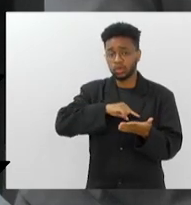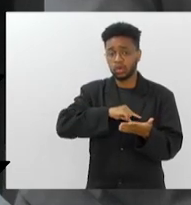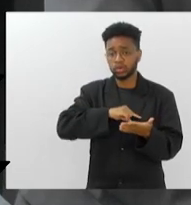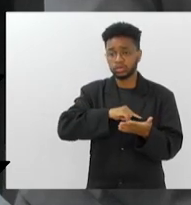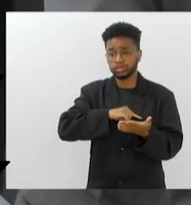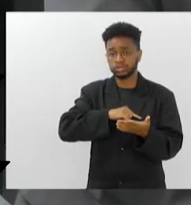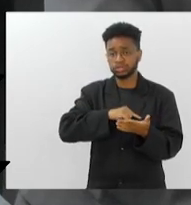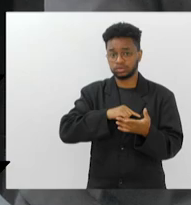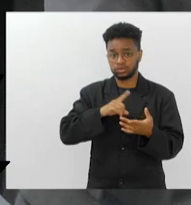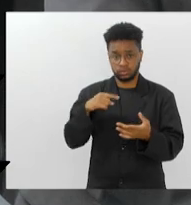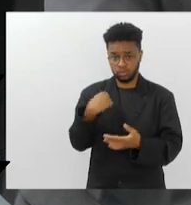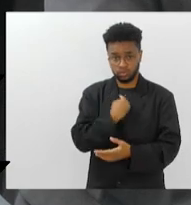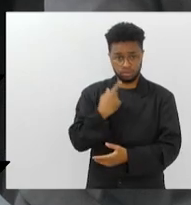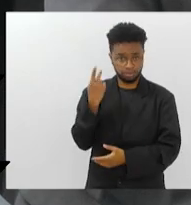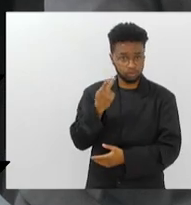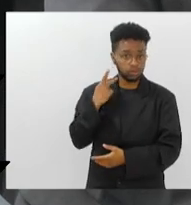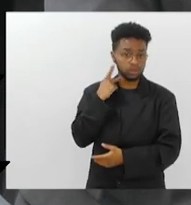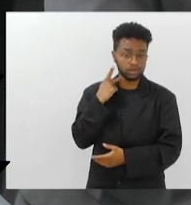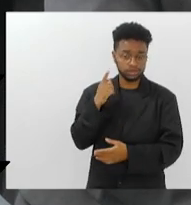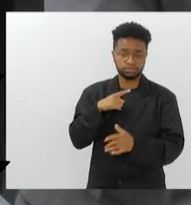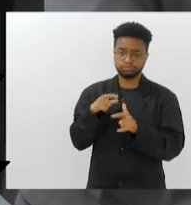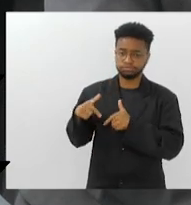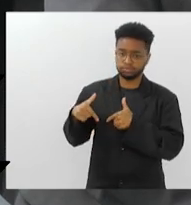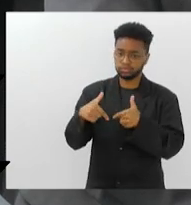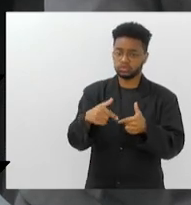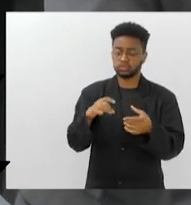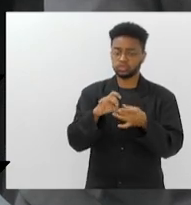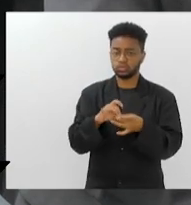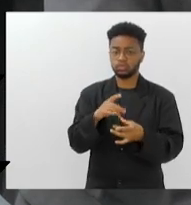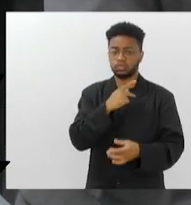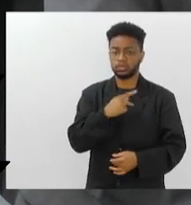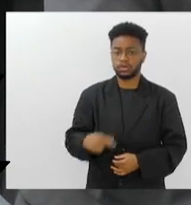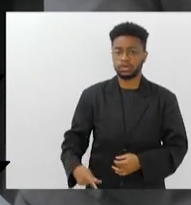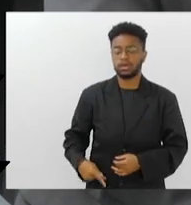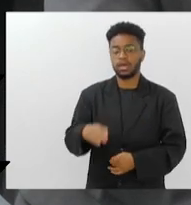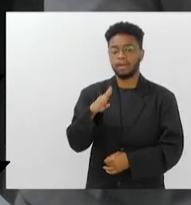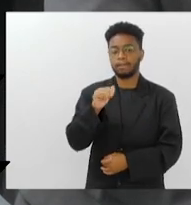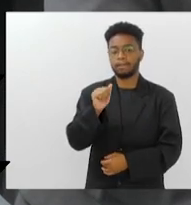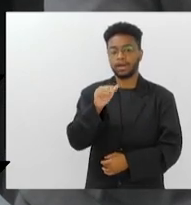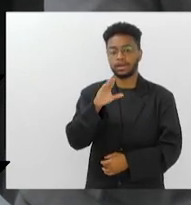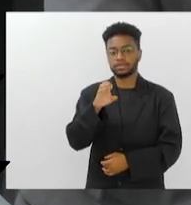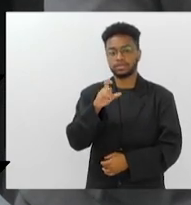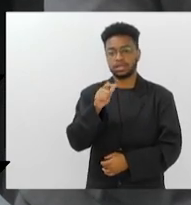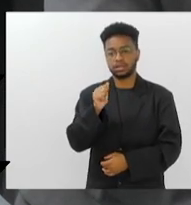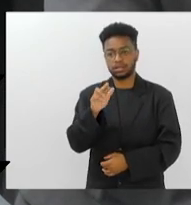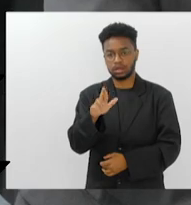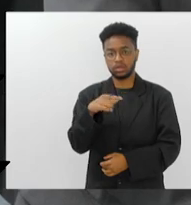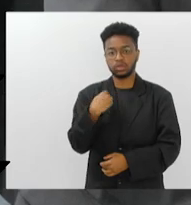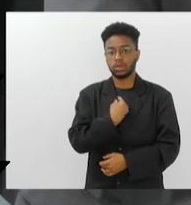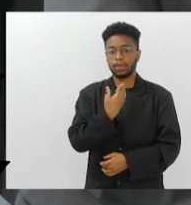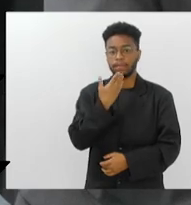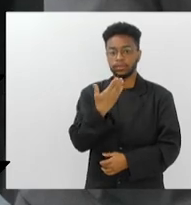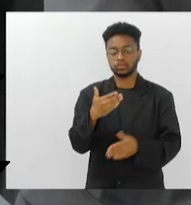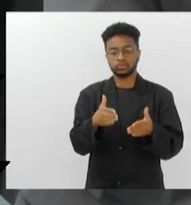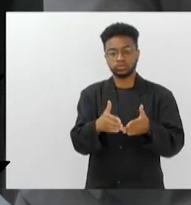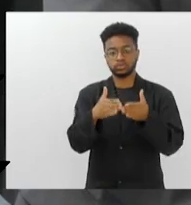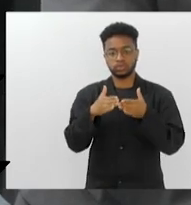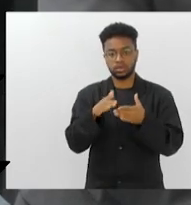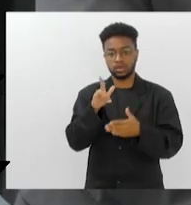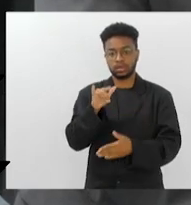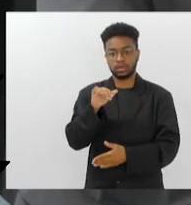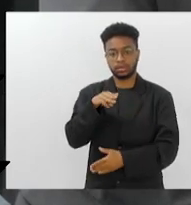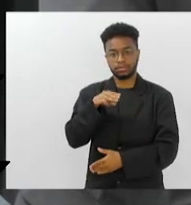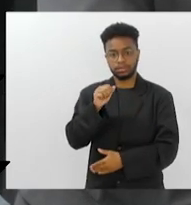Procuradoria da casa com toda a efetividade do presidente bacel Nós entramos com um pedido de suspensão da liminar e